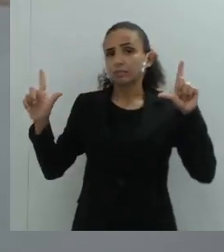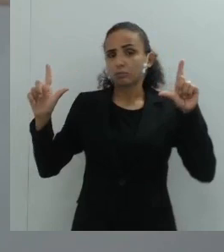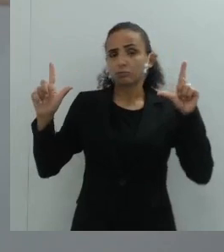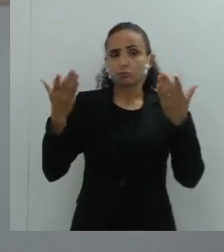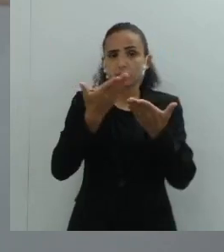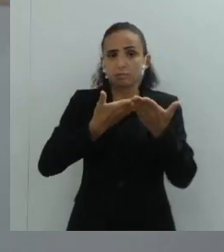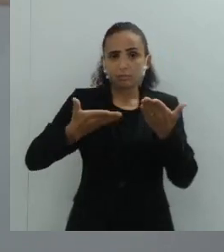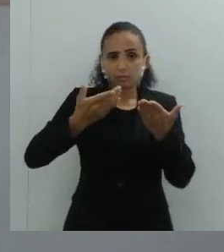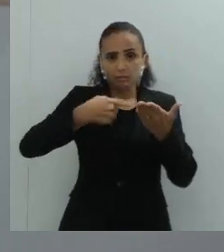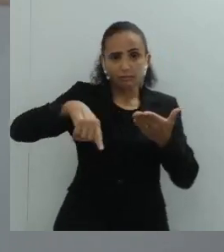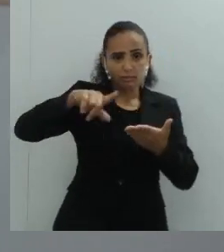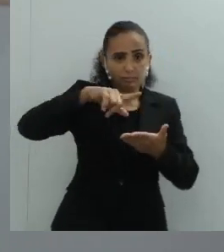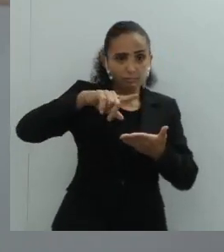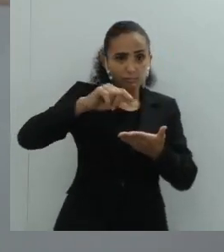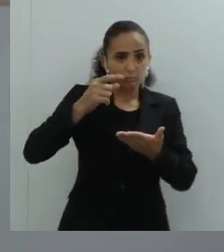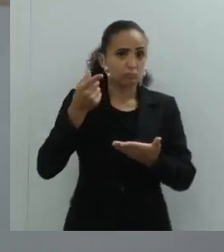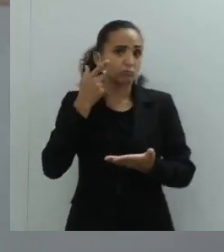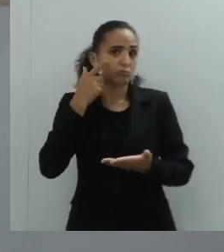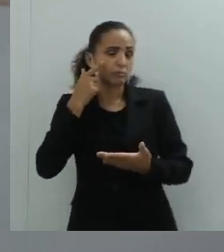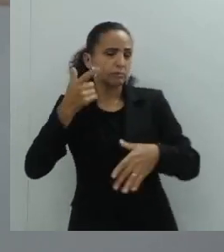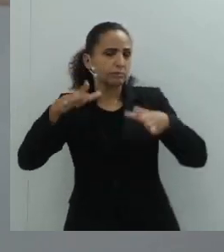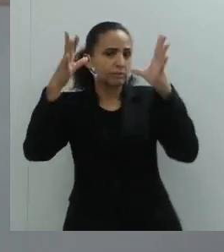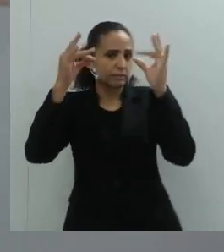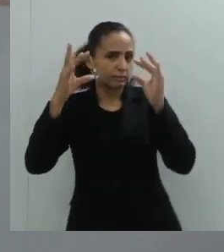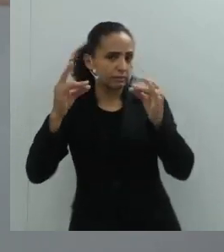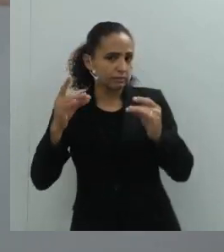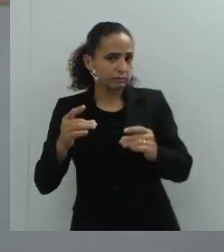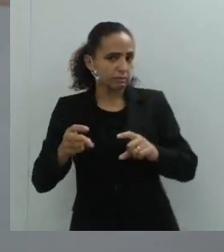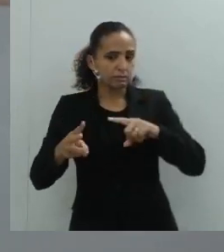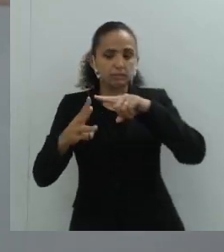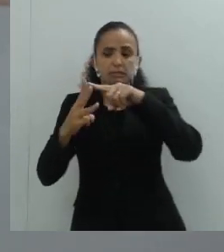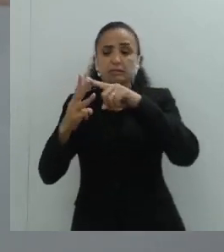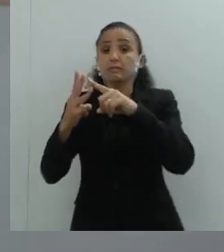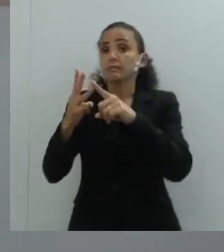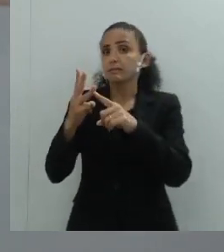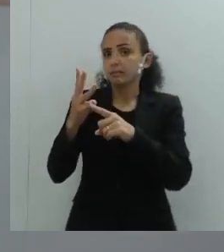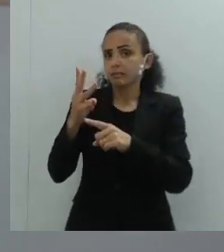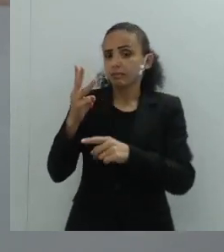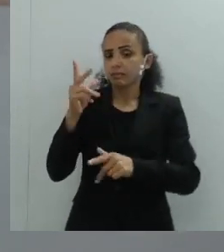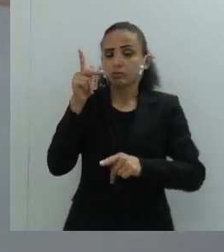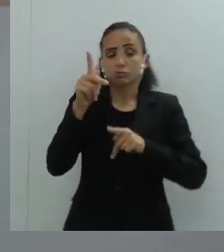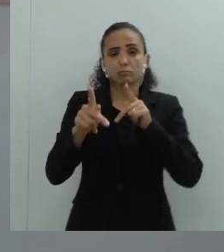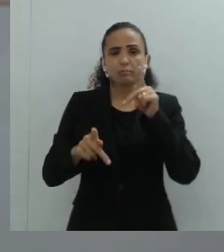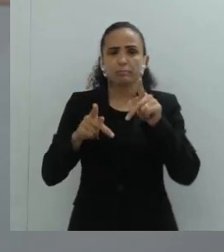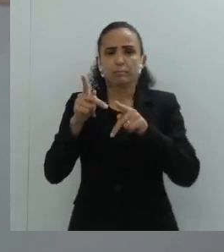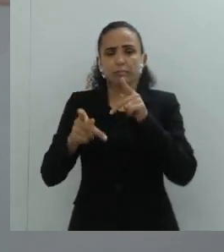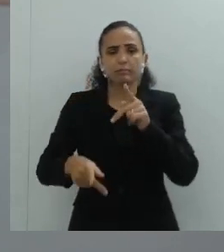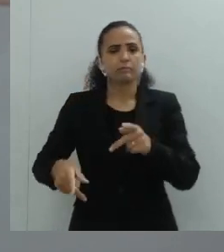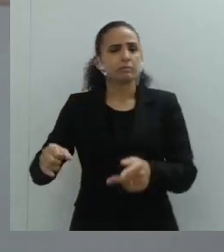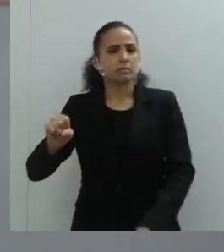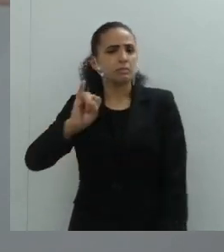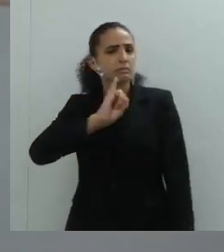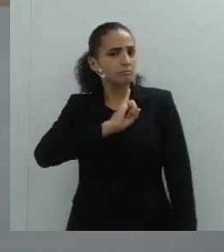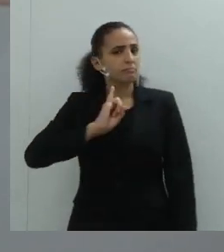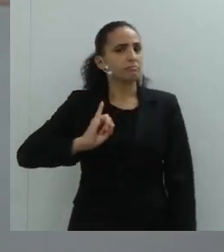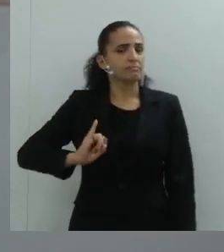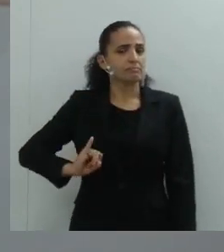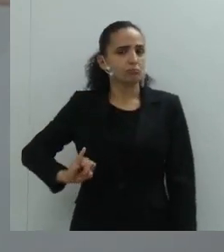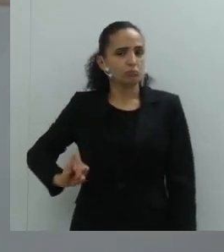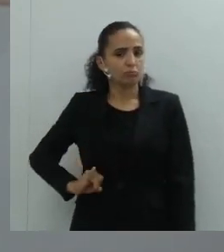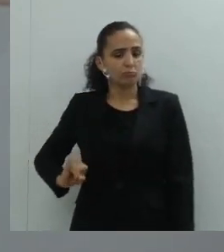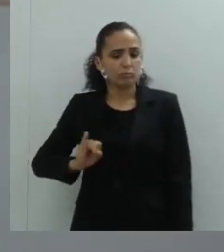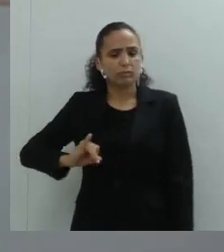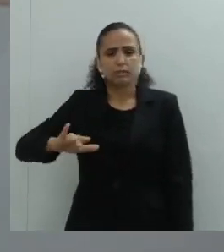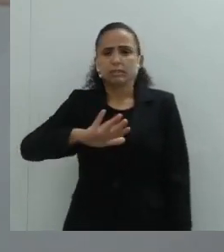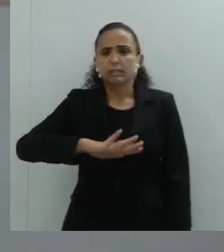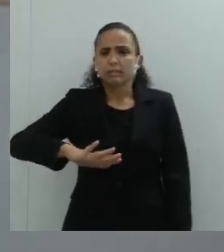América do Sul, tá certo? Então, são três grandes impérios, né, que